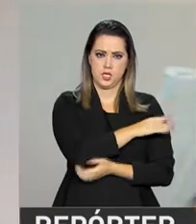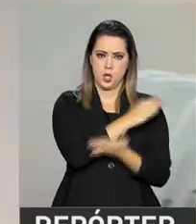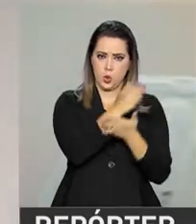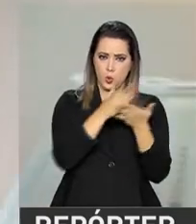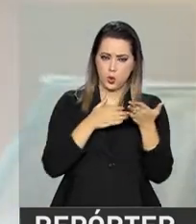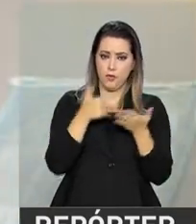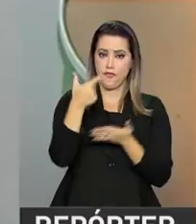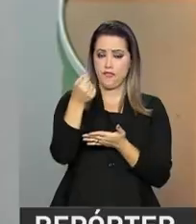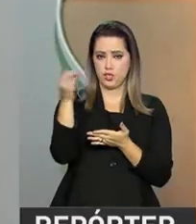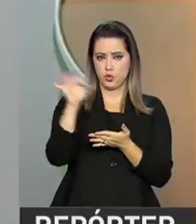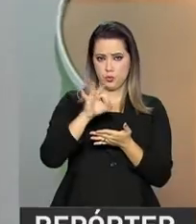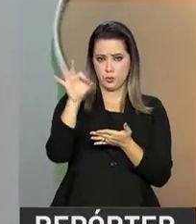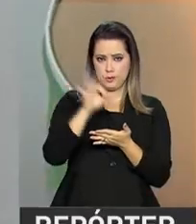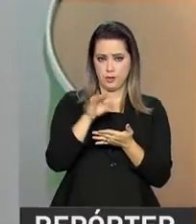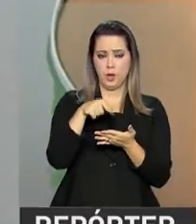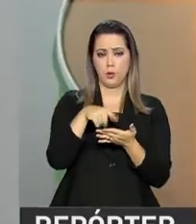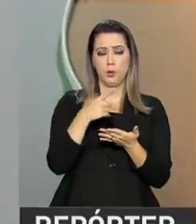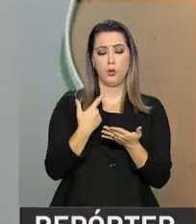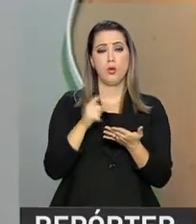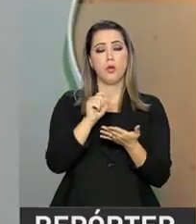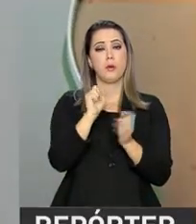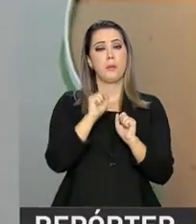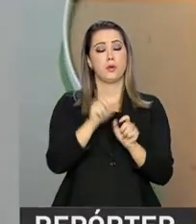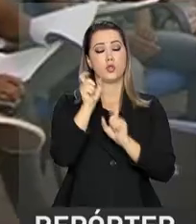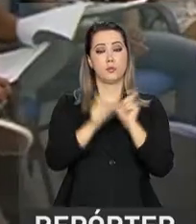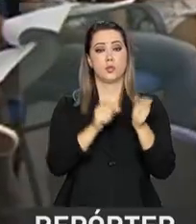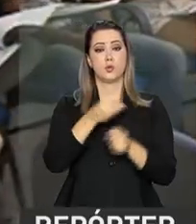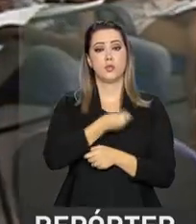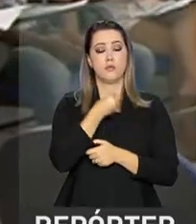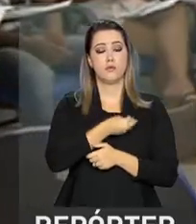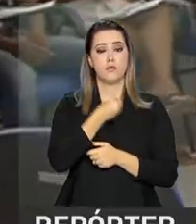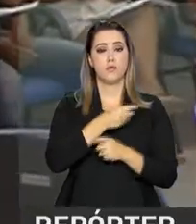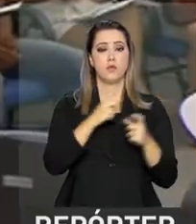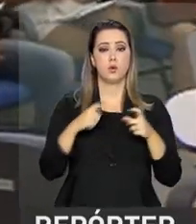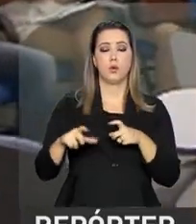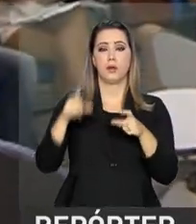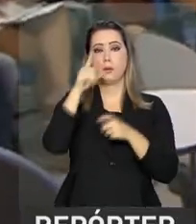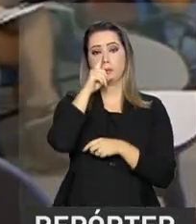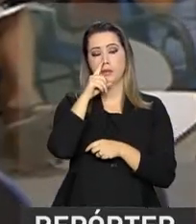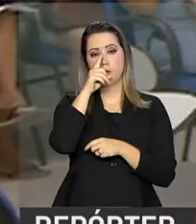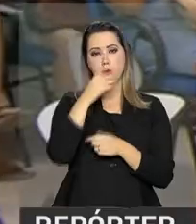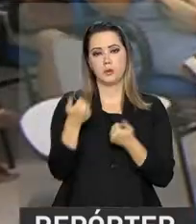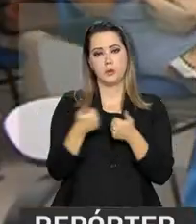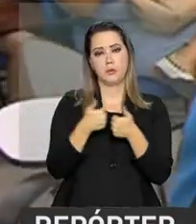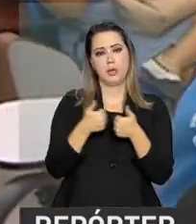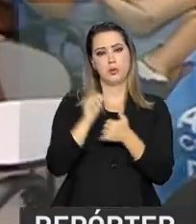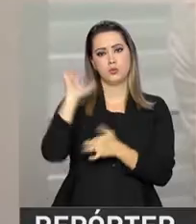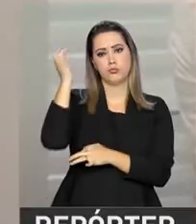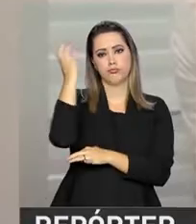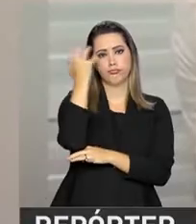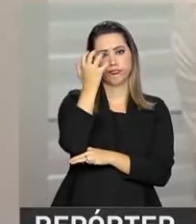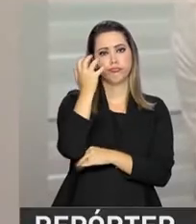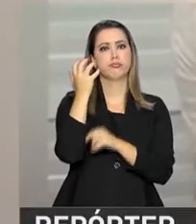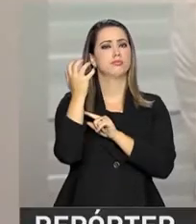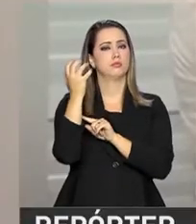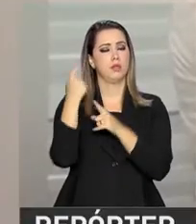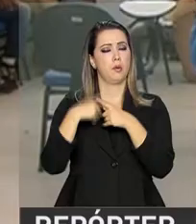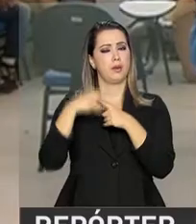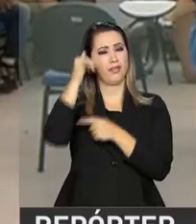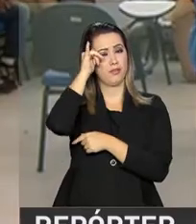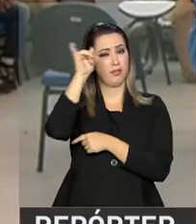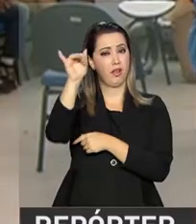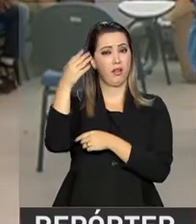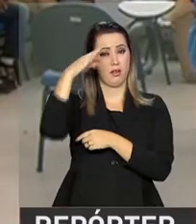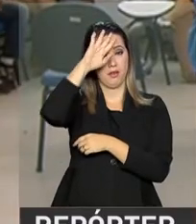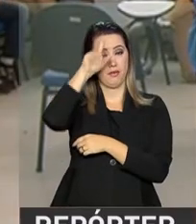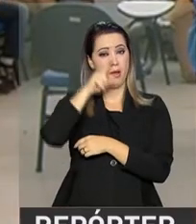da dose padrão e devem ser tomadas por quem vive em áreas de risco próximas a matas a medida é para evitar que